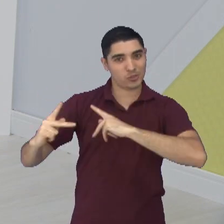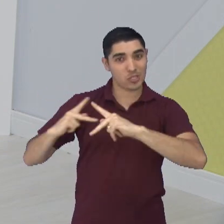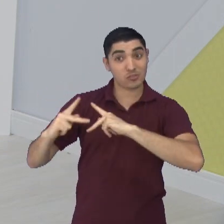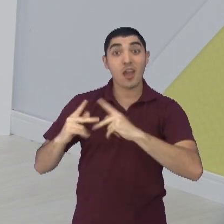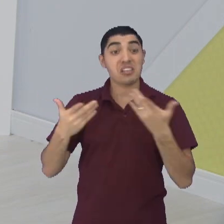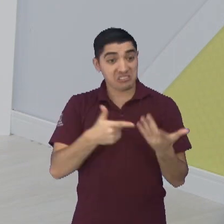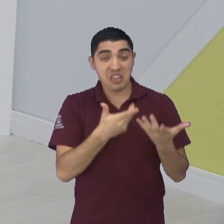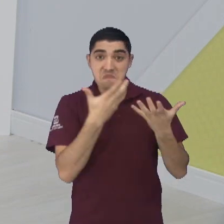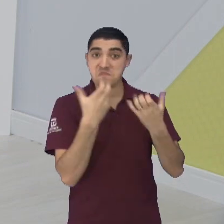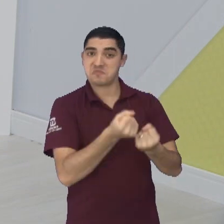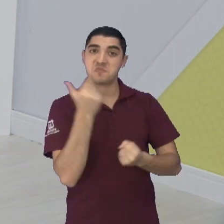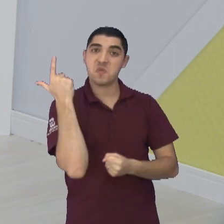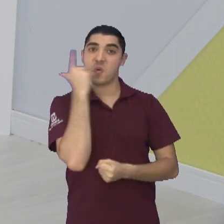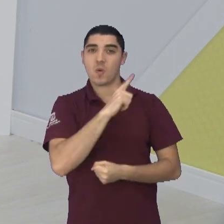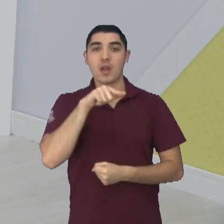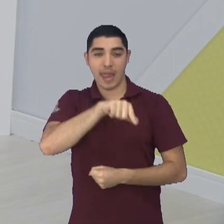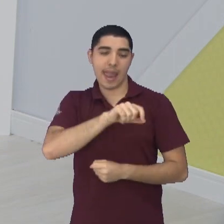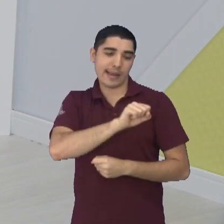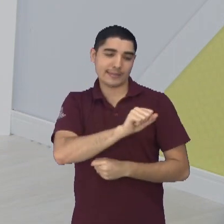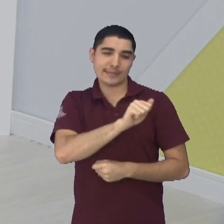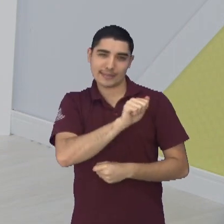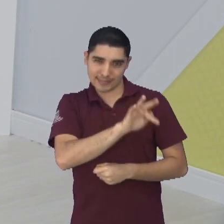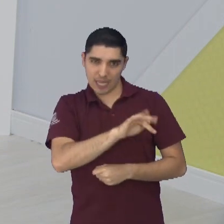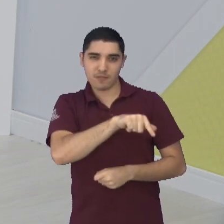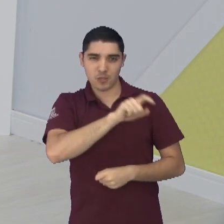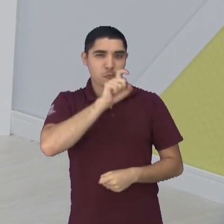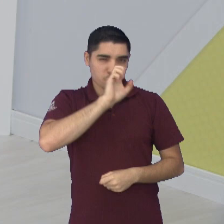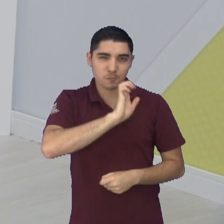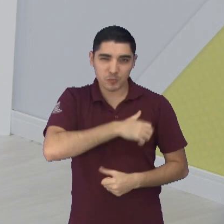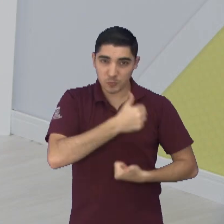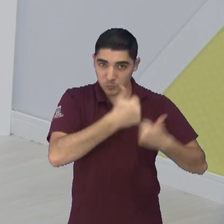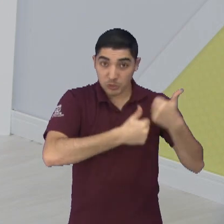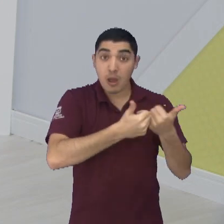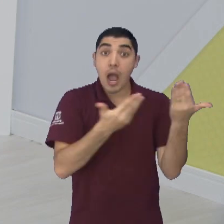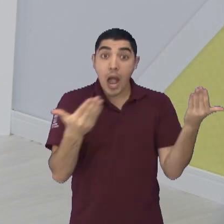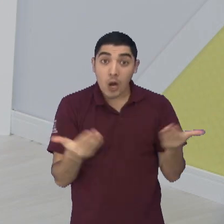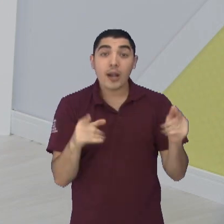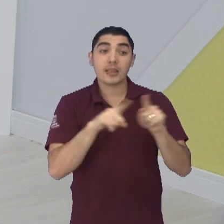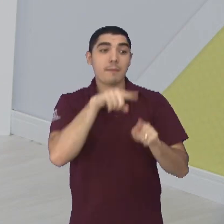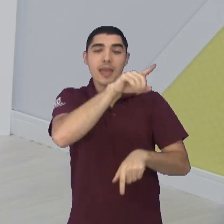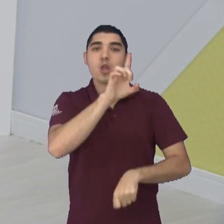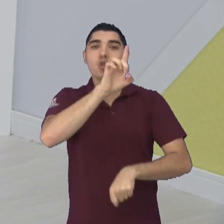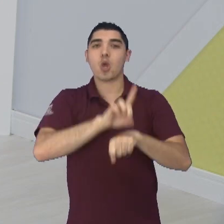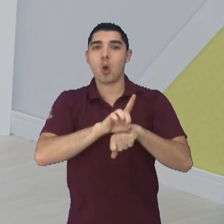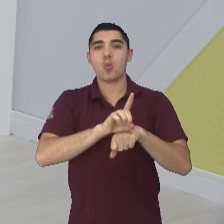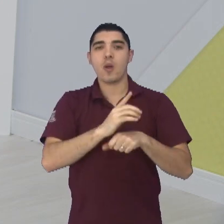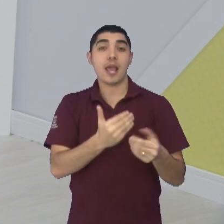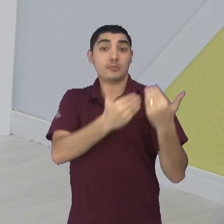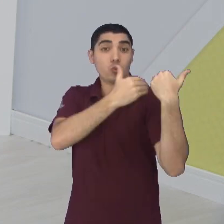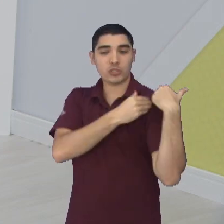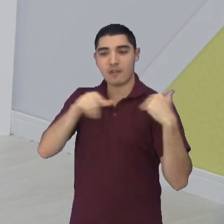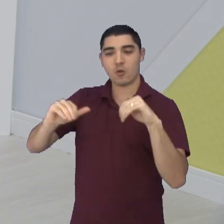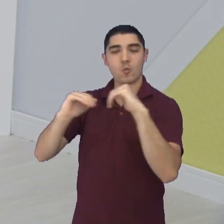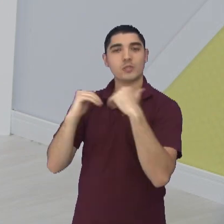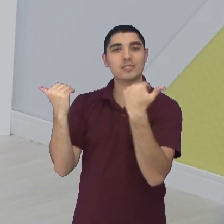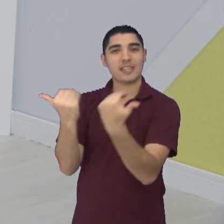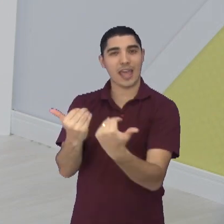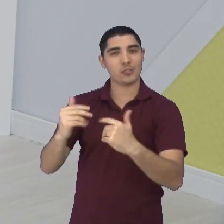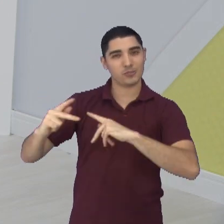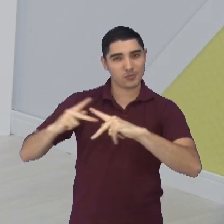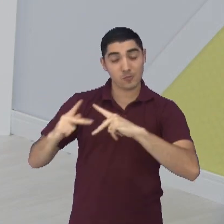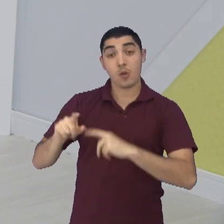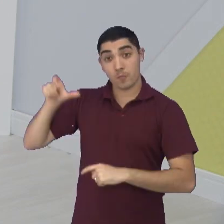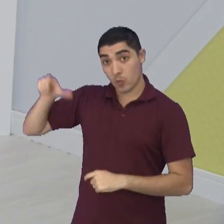já é detentor da SAF, que gere o futebol do São José, agora vai gerir também o estádio Martins Pereira. O Bruno Castilho conversou com